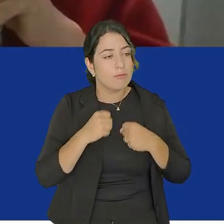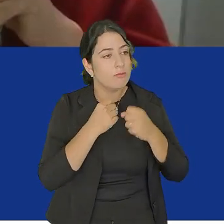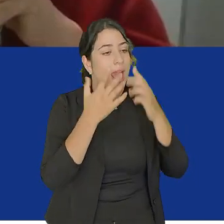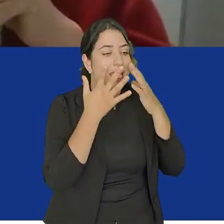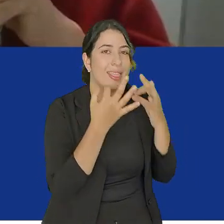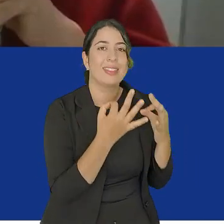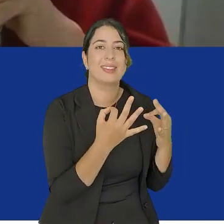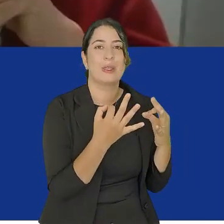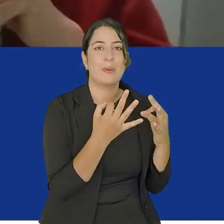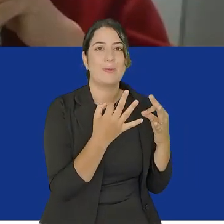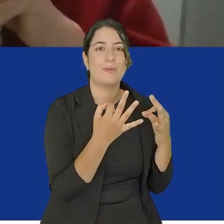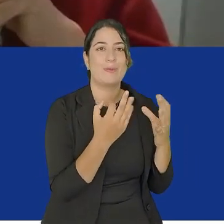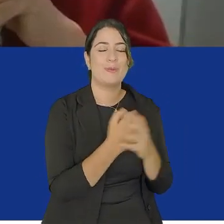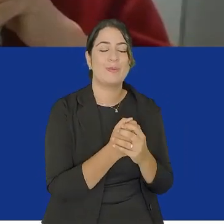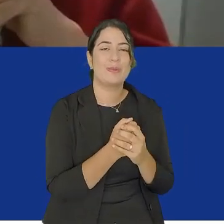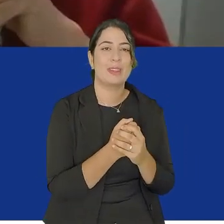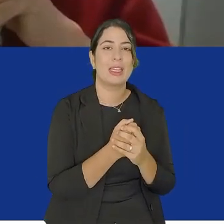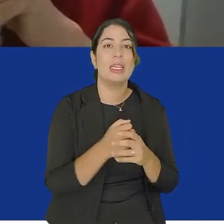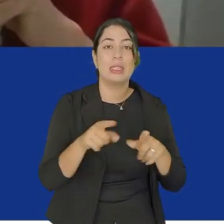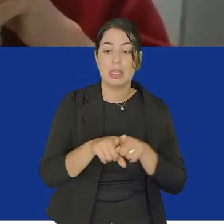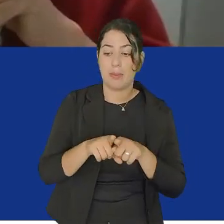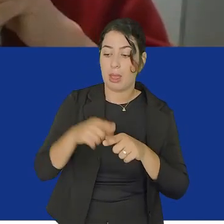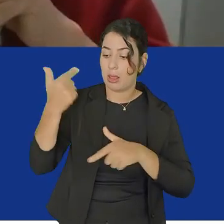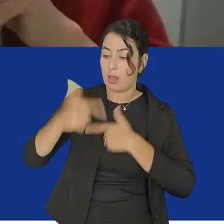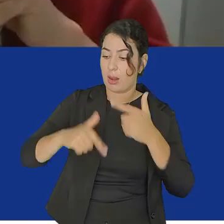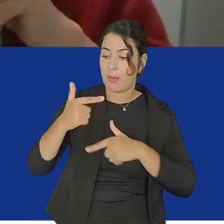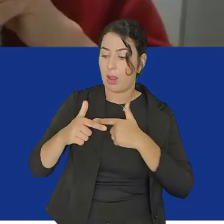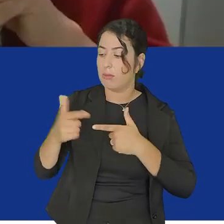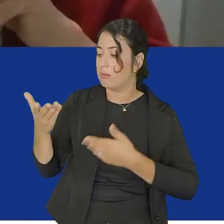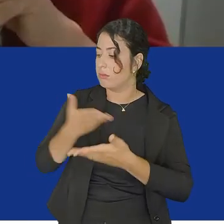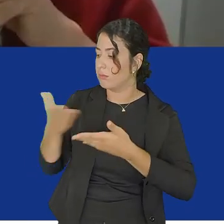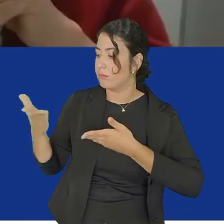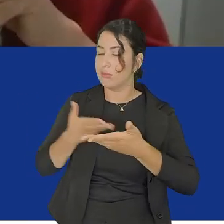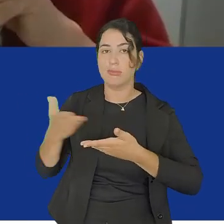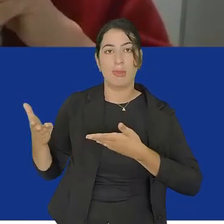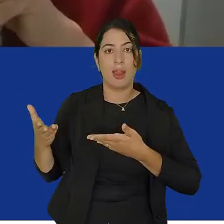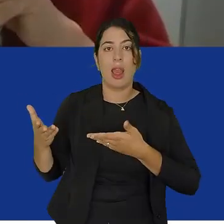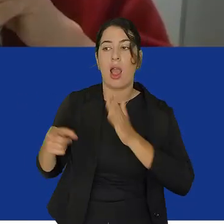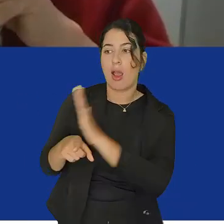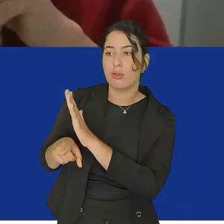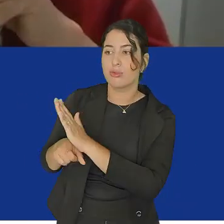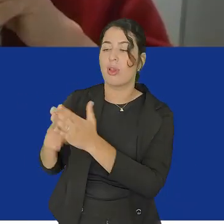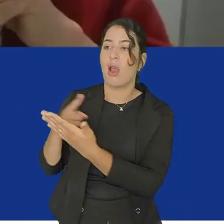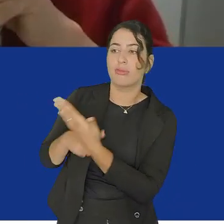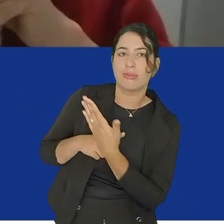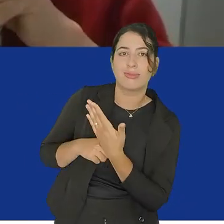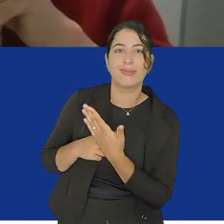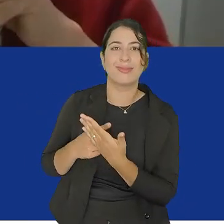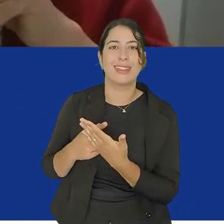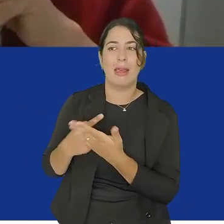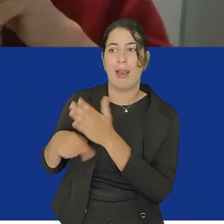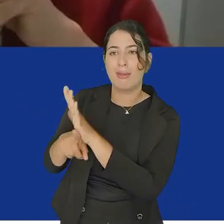a colaborar com o outro na própria atividade de trabalho e a construir esses ambientes de trabalho saudáveis?